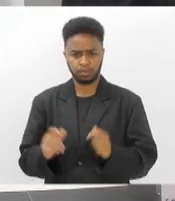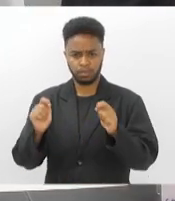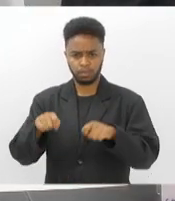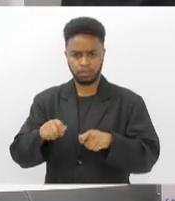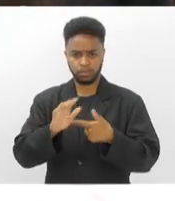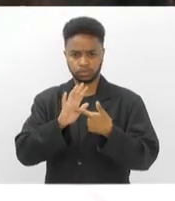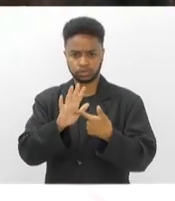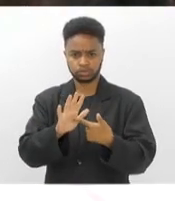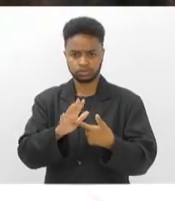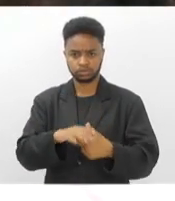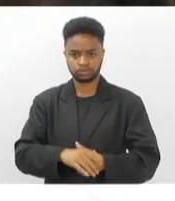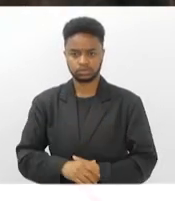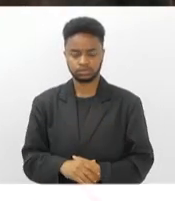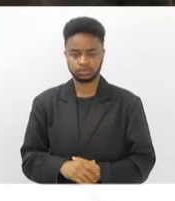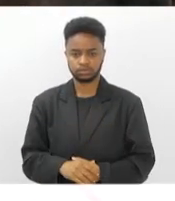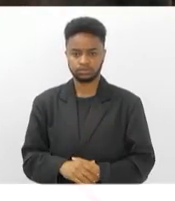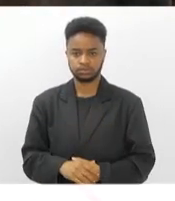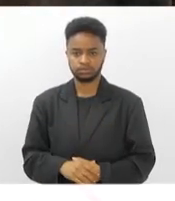mostrar